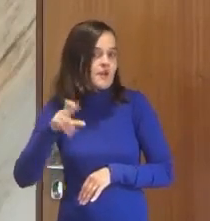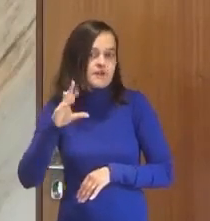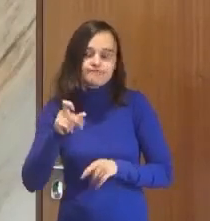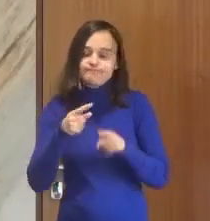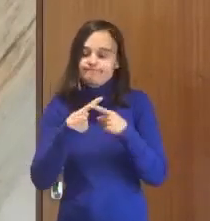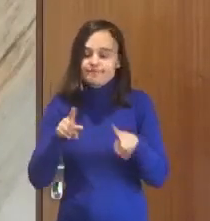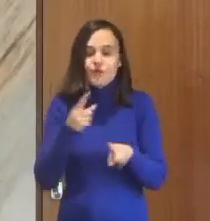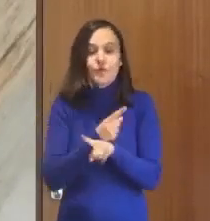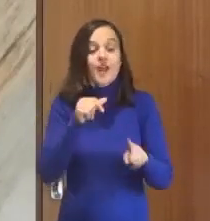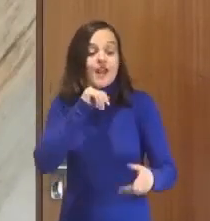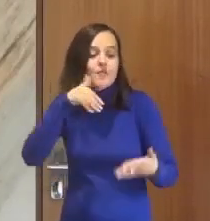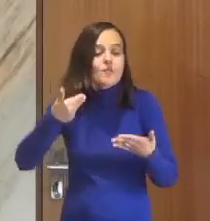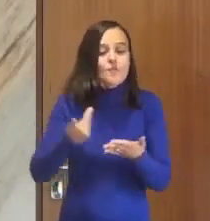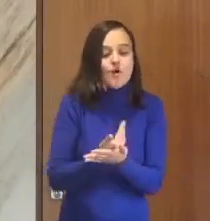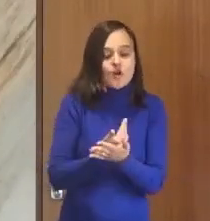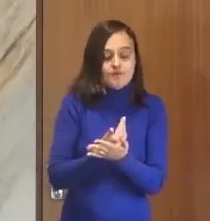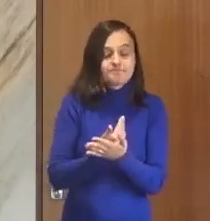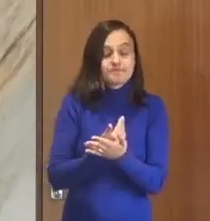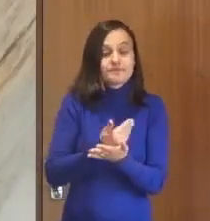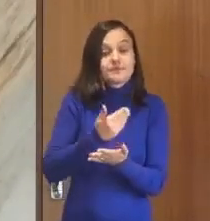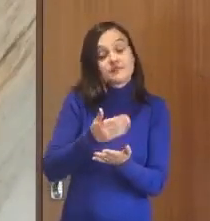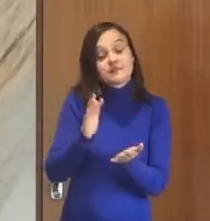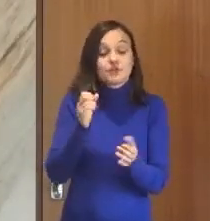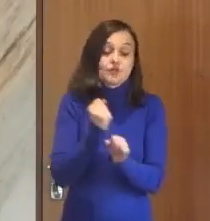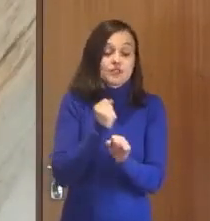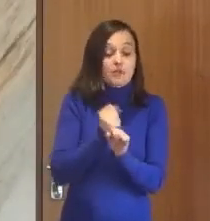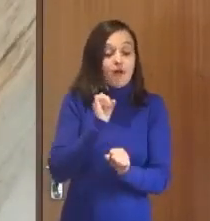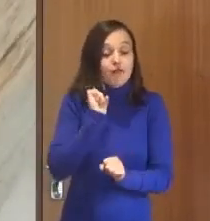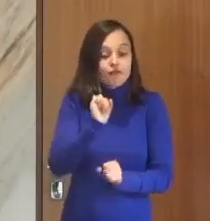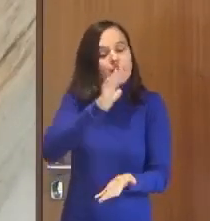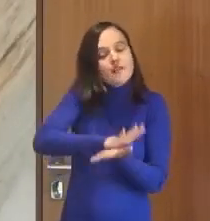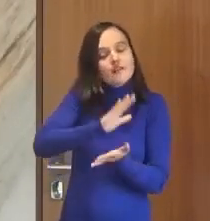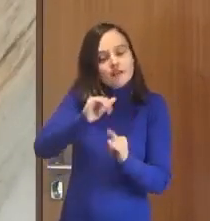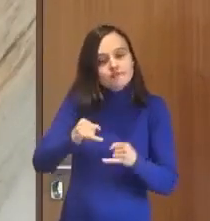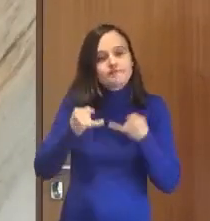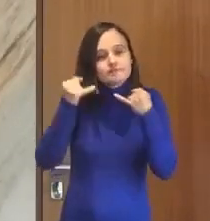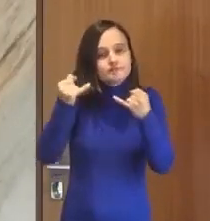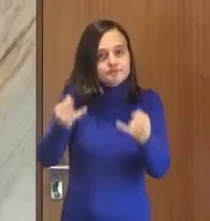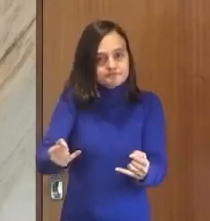é editada posteriormente. Portanto,